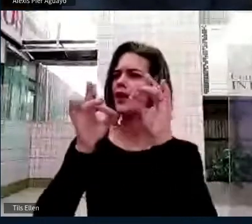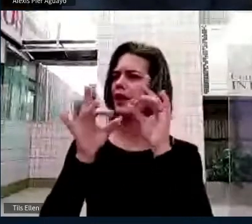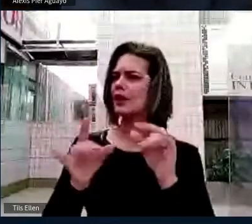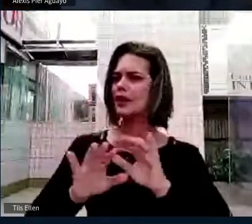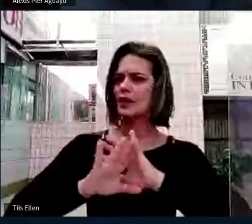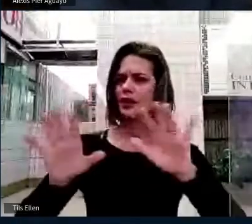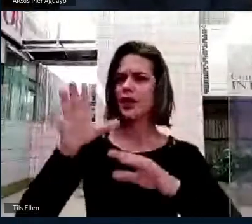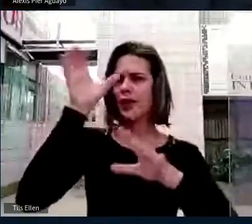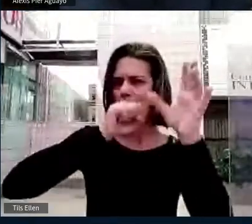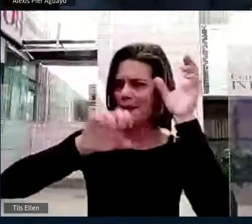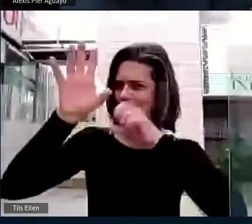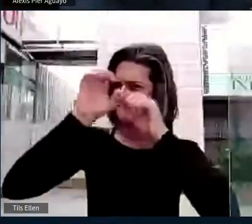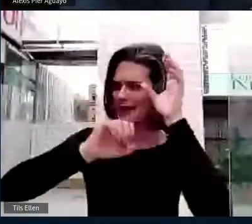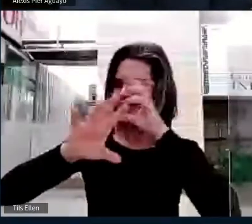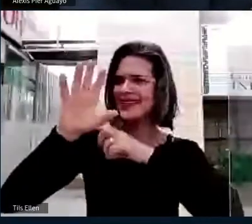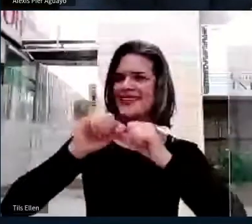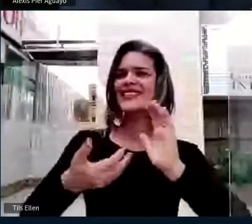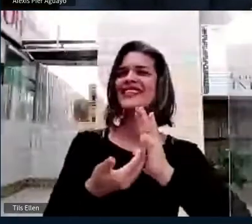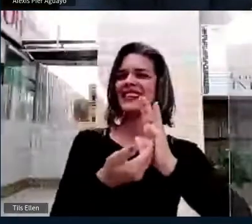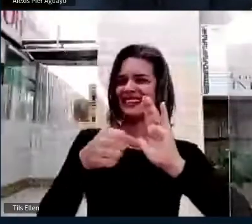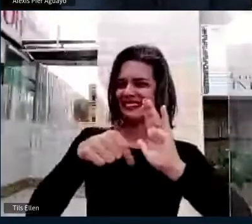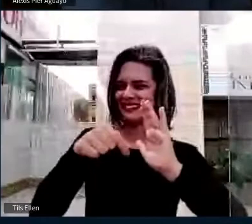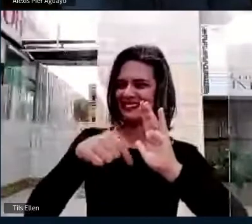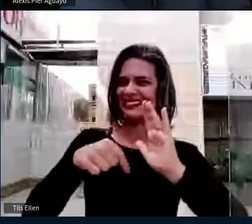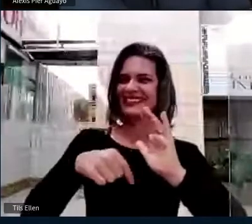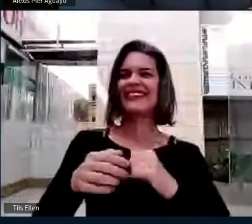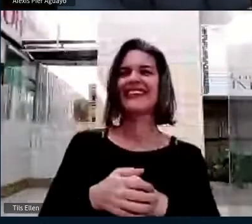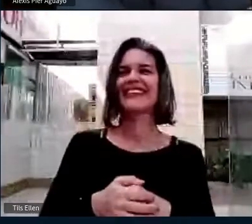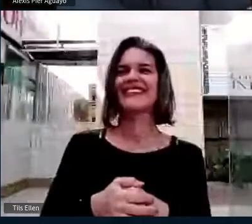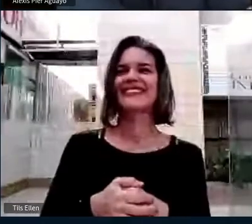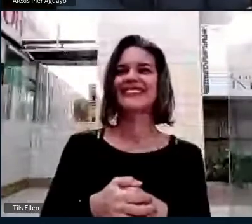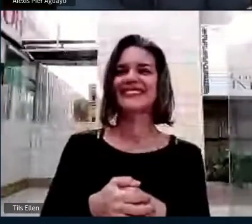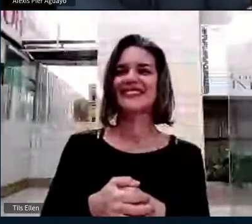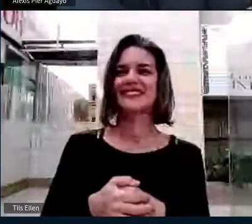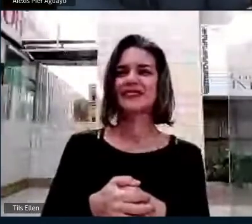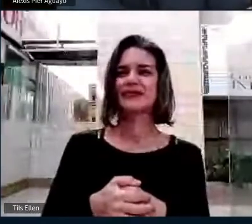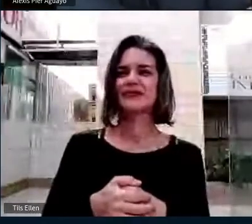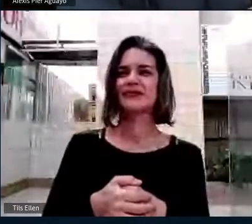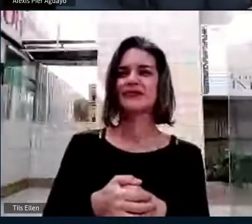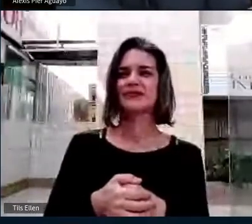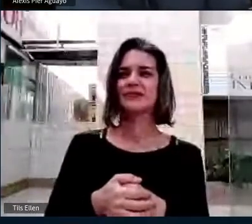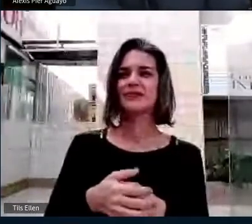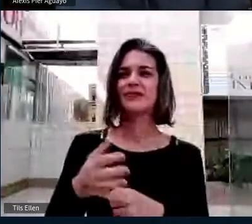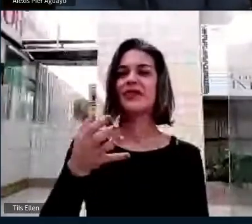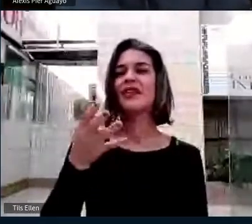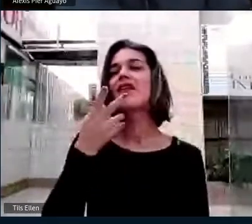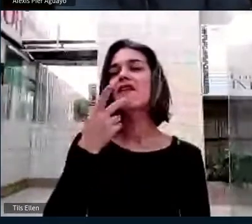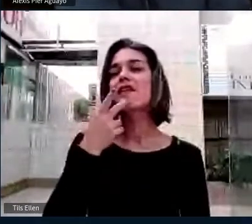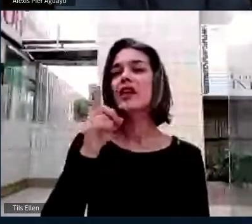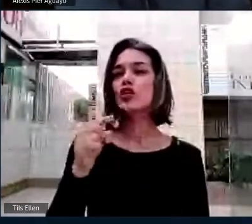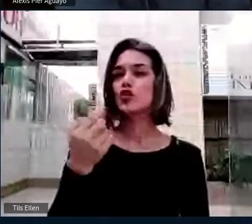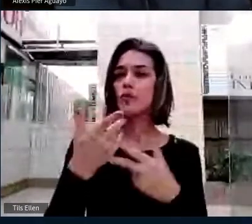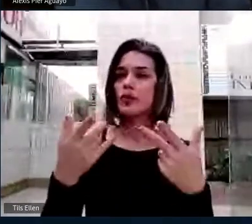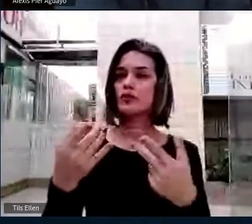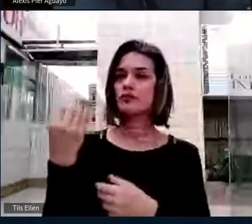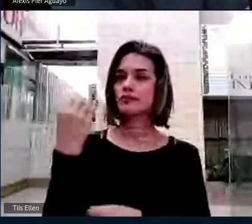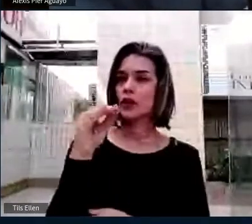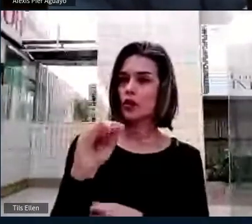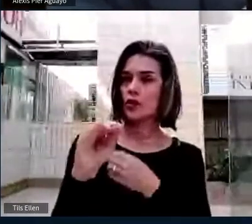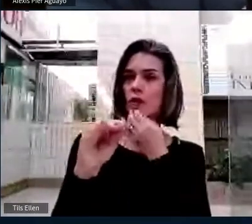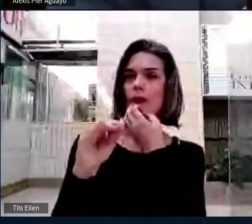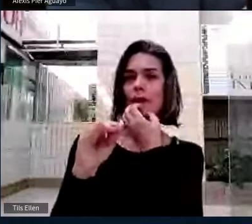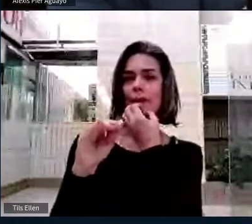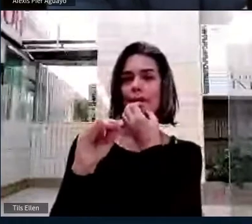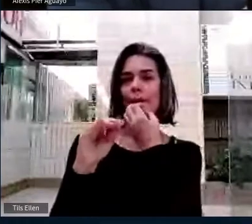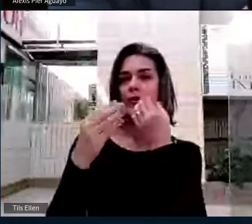aprendi muito sobre a Câmara dos Deputados. Queria falar agora de uma coisa que você colocou na apresentação, que eu acho que você poderia